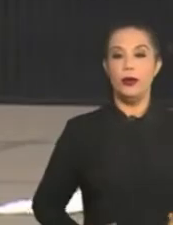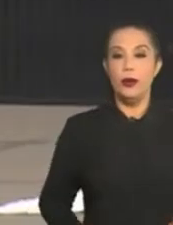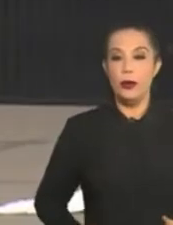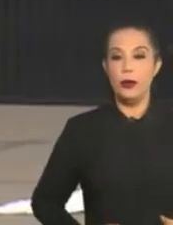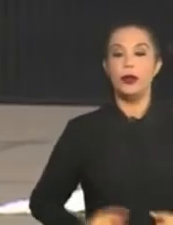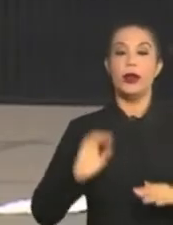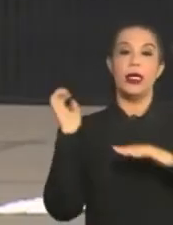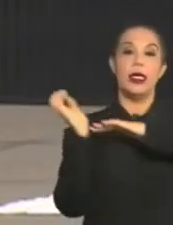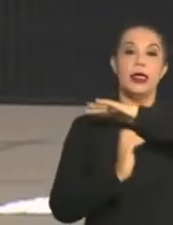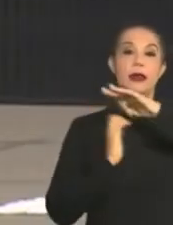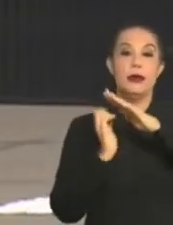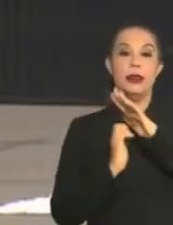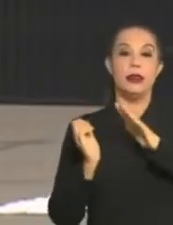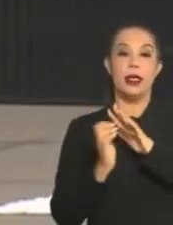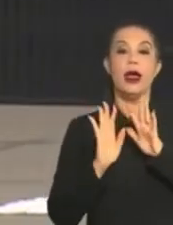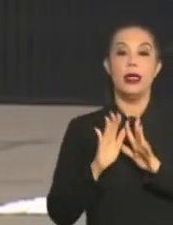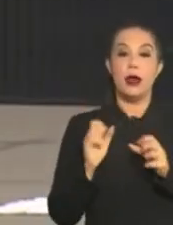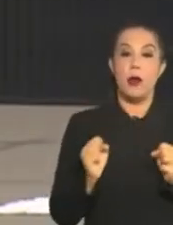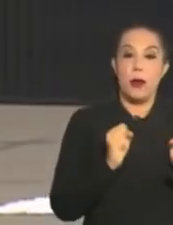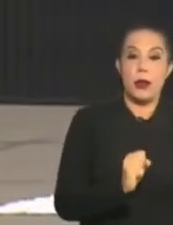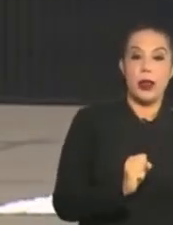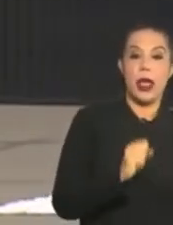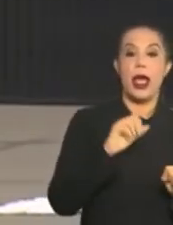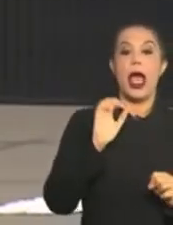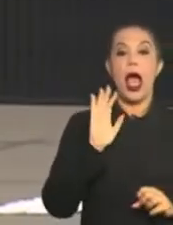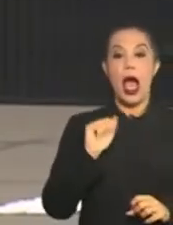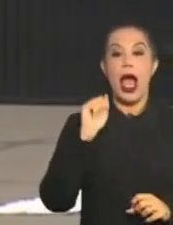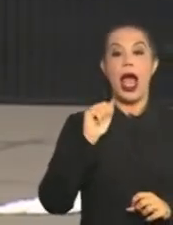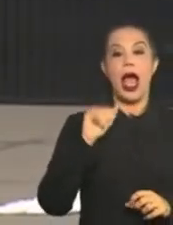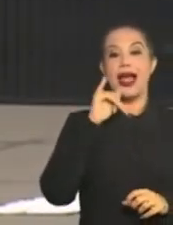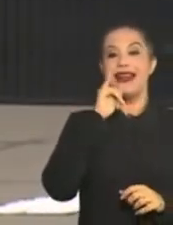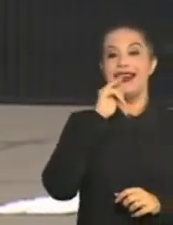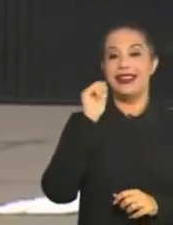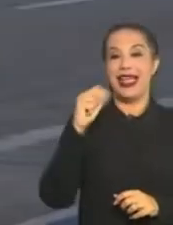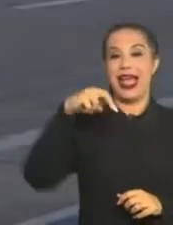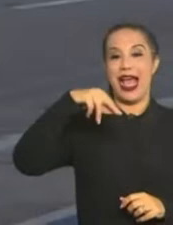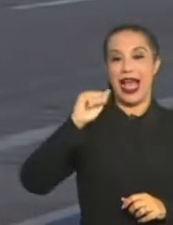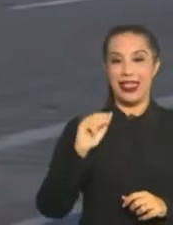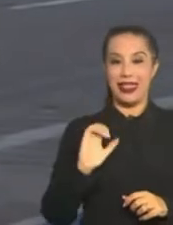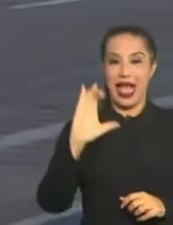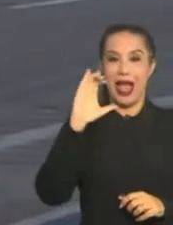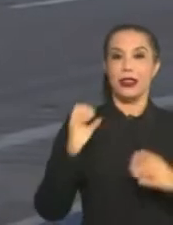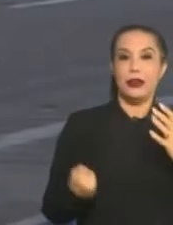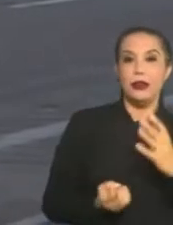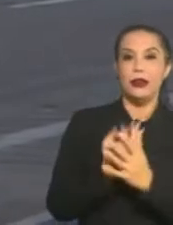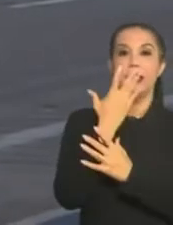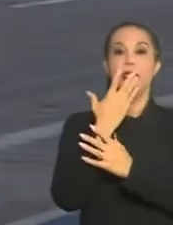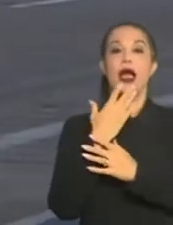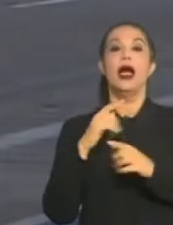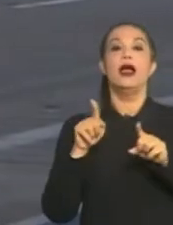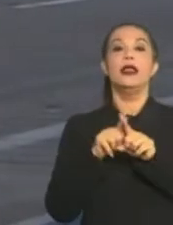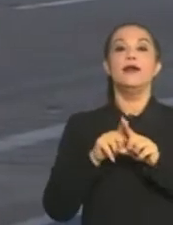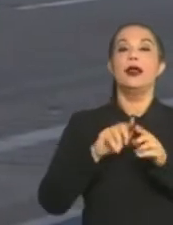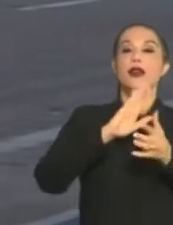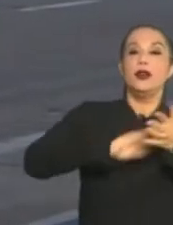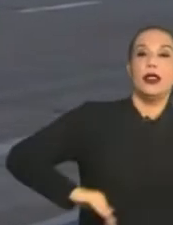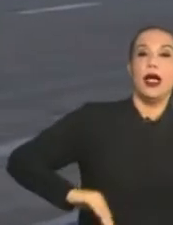empresariais e deu poder à Agência Nacional de Aviação Civil, a ANAC, de criar e extinguir